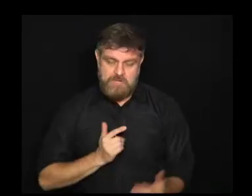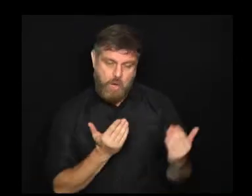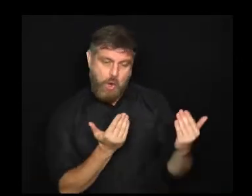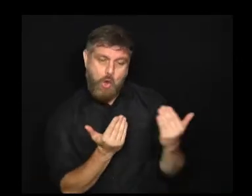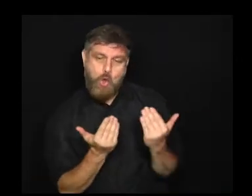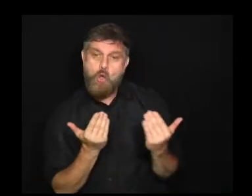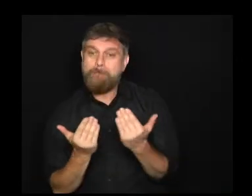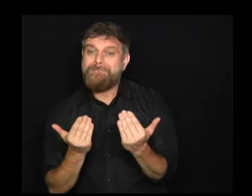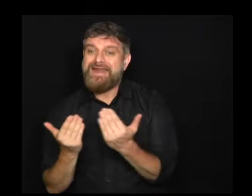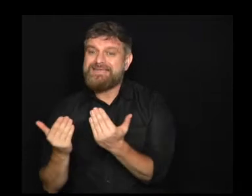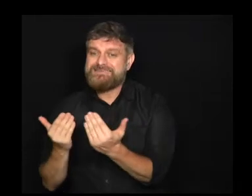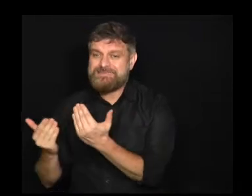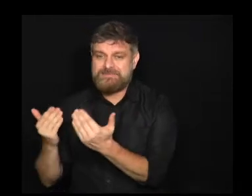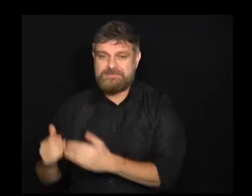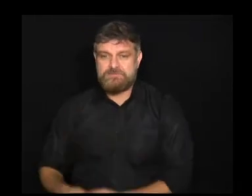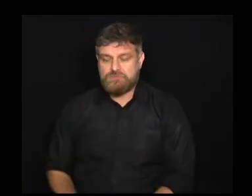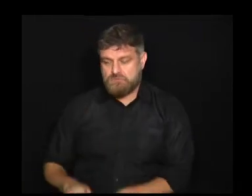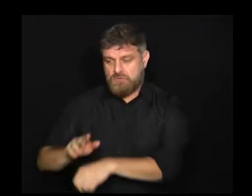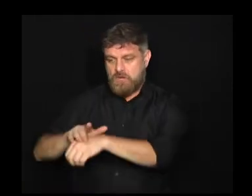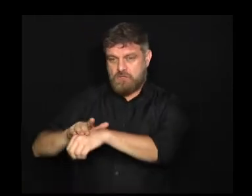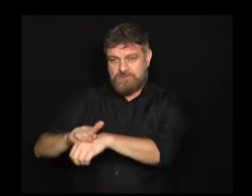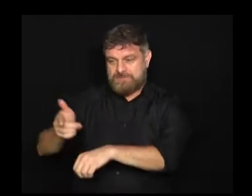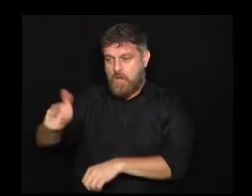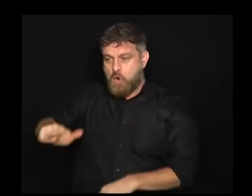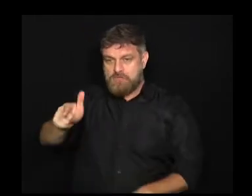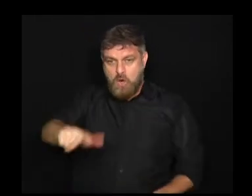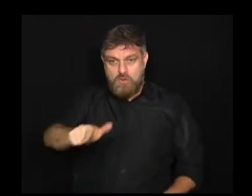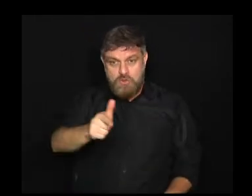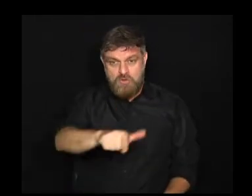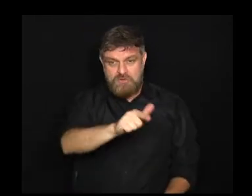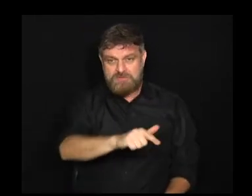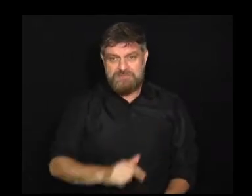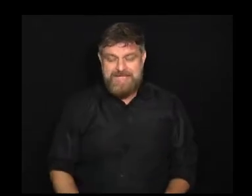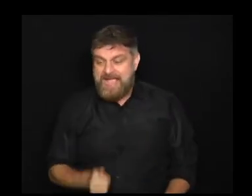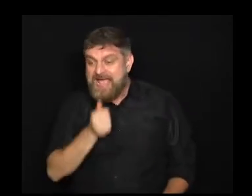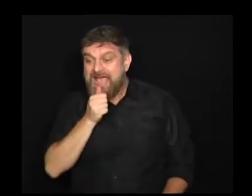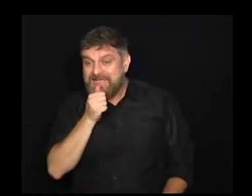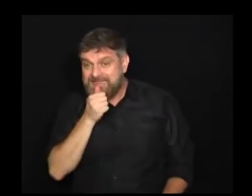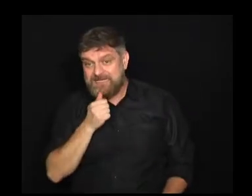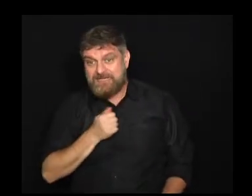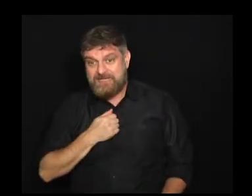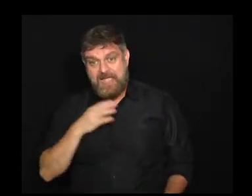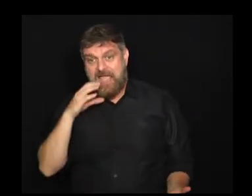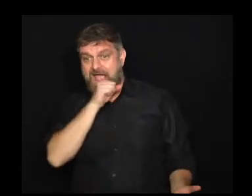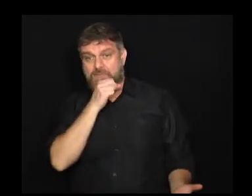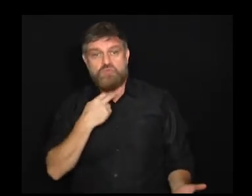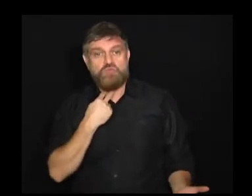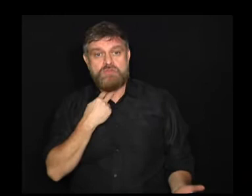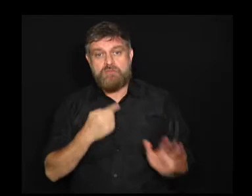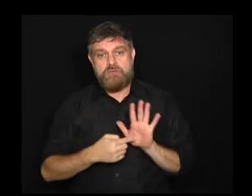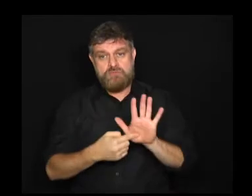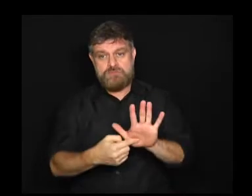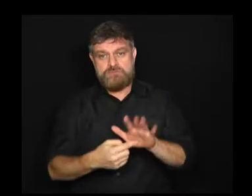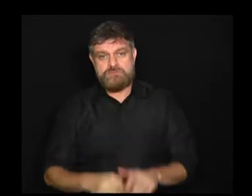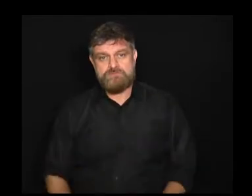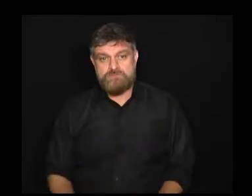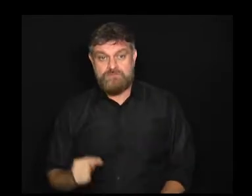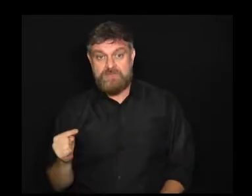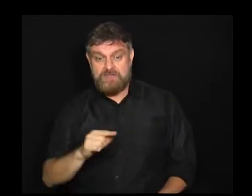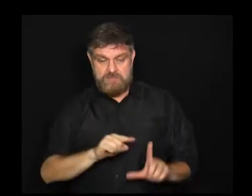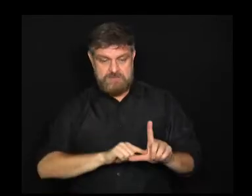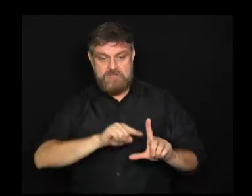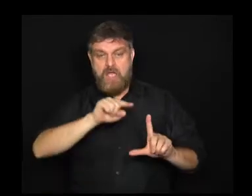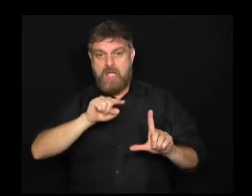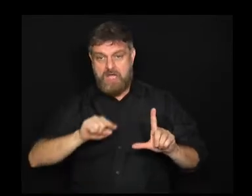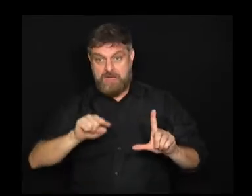comparações com outros patógenos, mas eu acho que tudo isso é muito precoce ainda. O que eu queria mostrar para vocês é este gráfico aqui, que eu